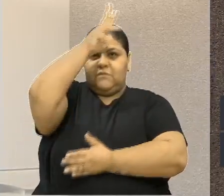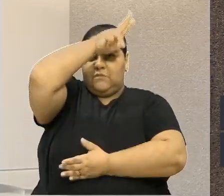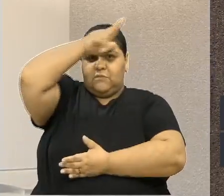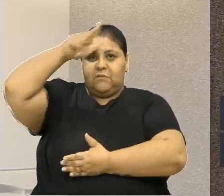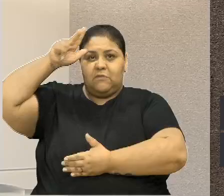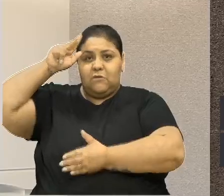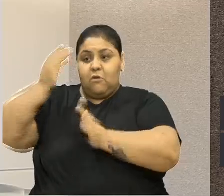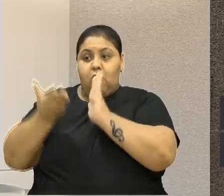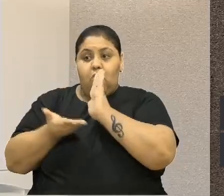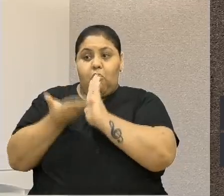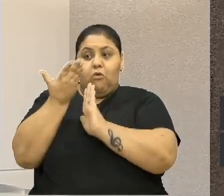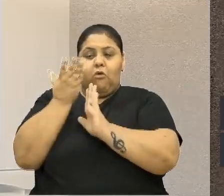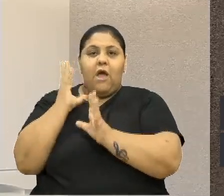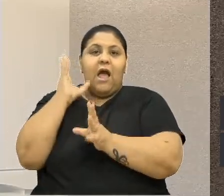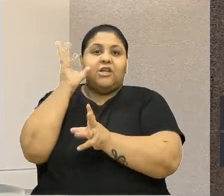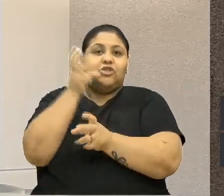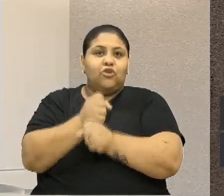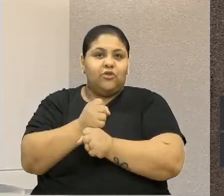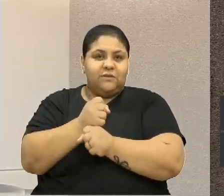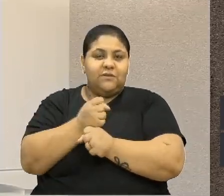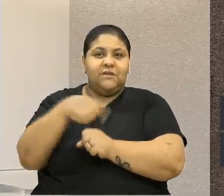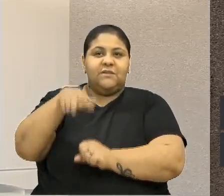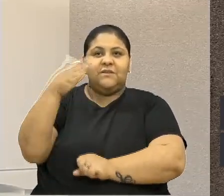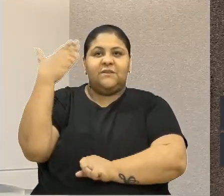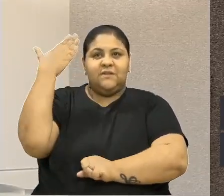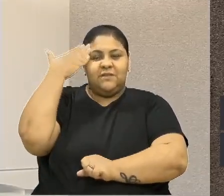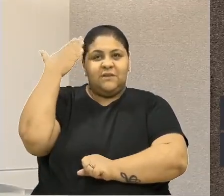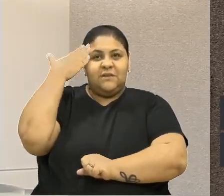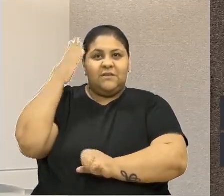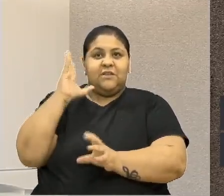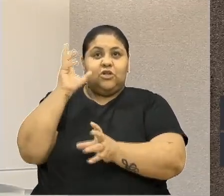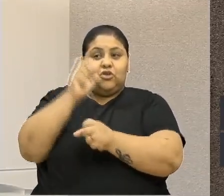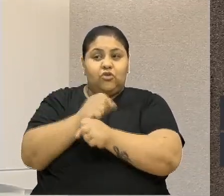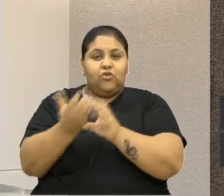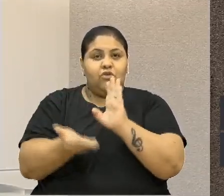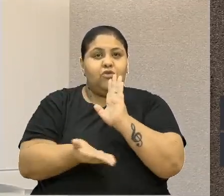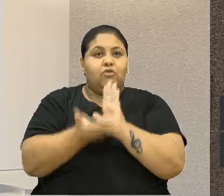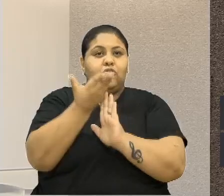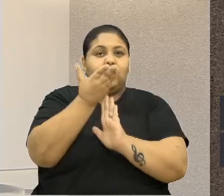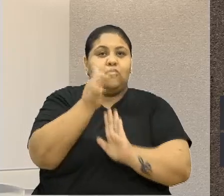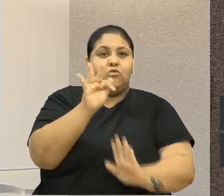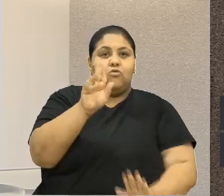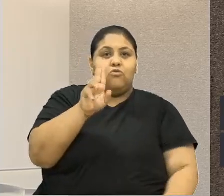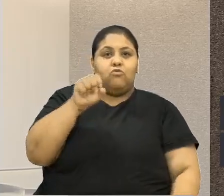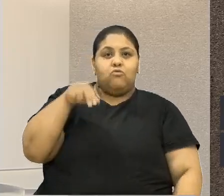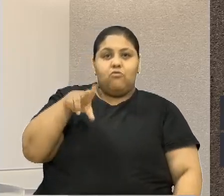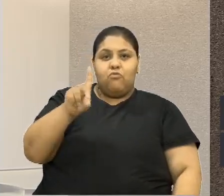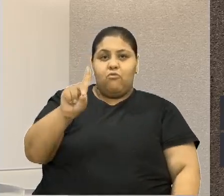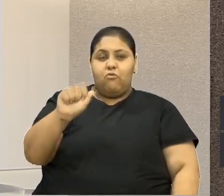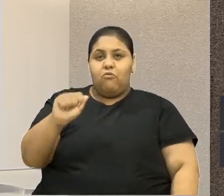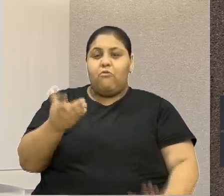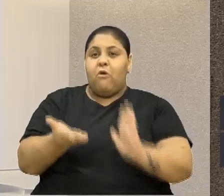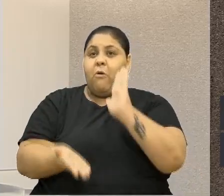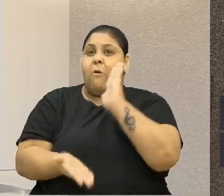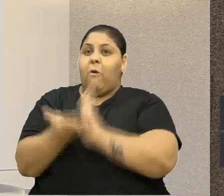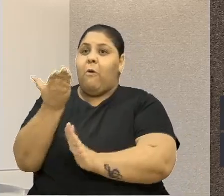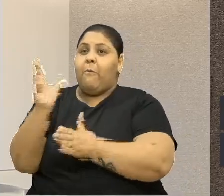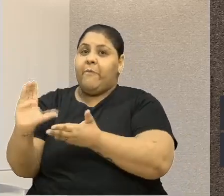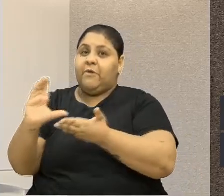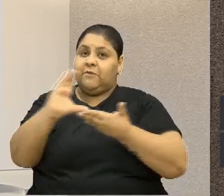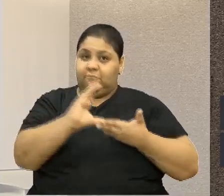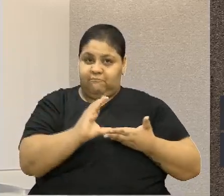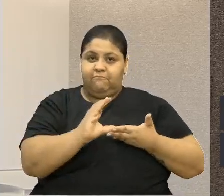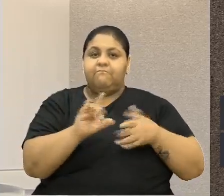as notas do Fundeb. A gente sabe que se a nota do Fundeb subir, aumenta os recursos que o município recebe de